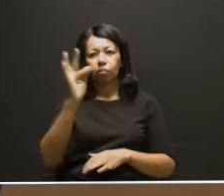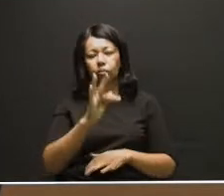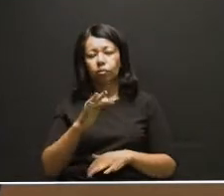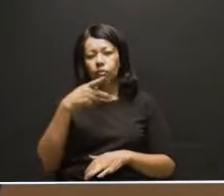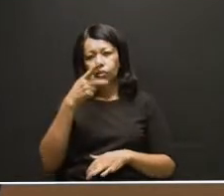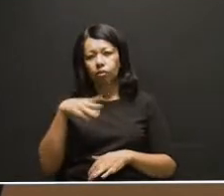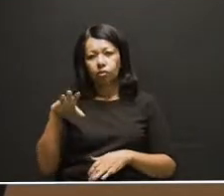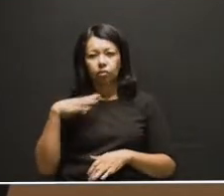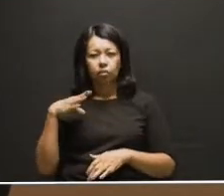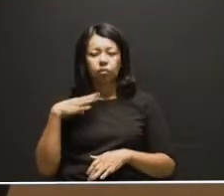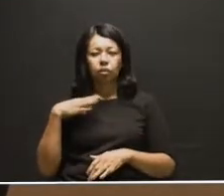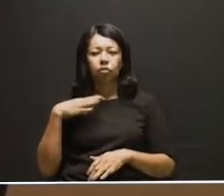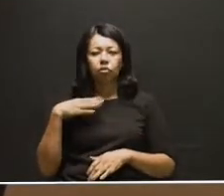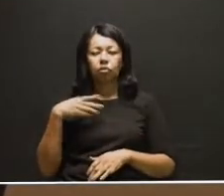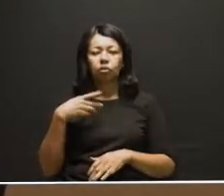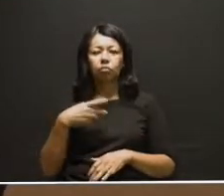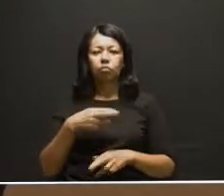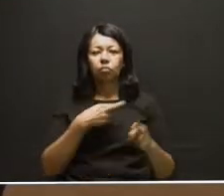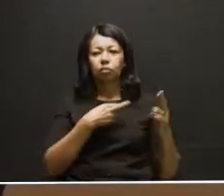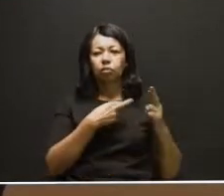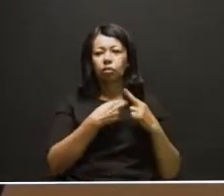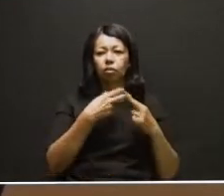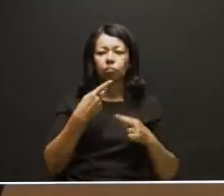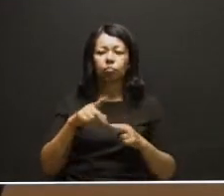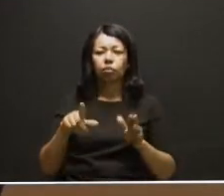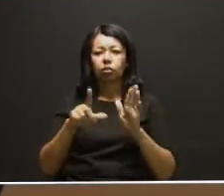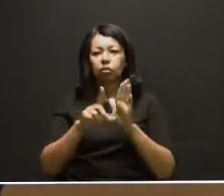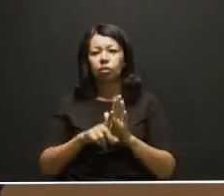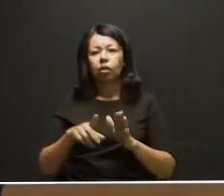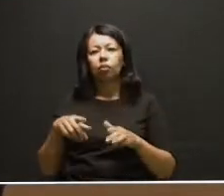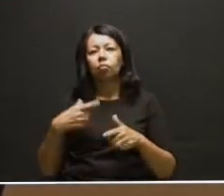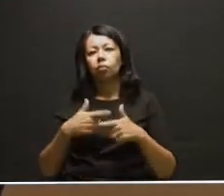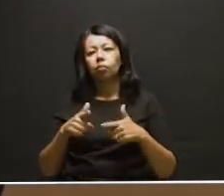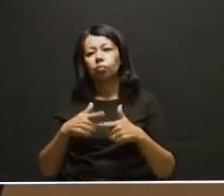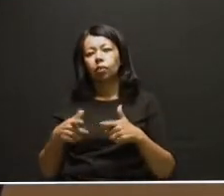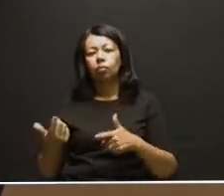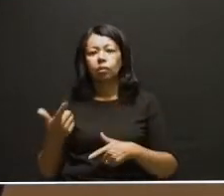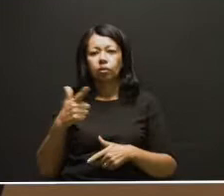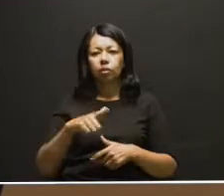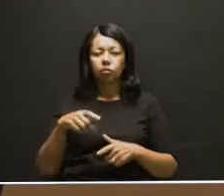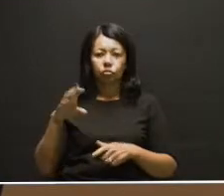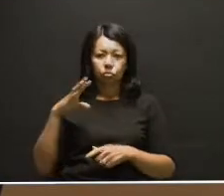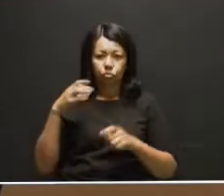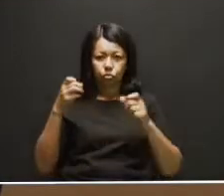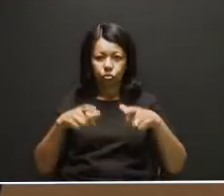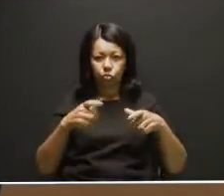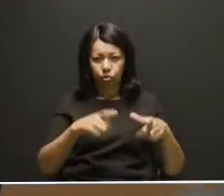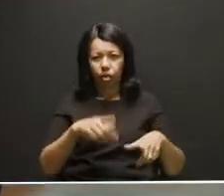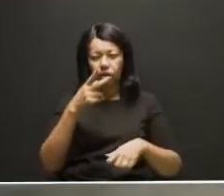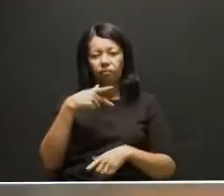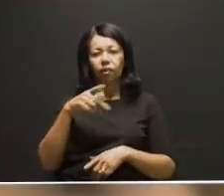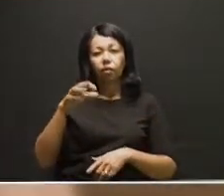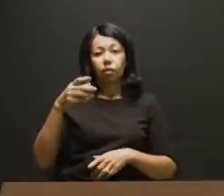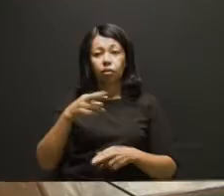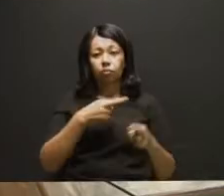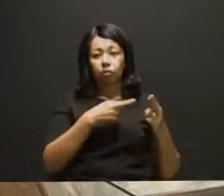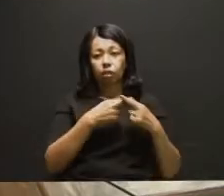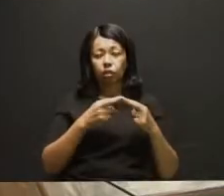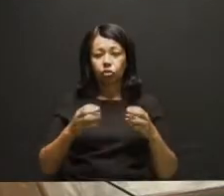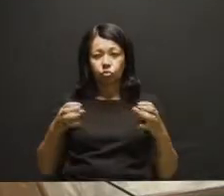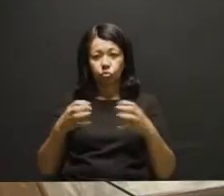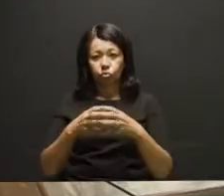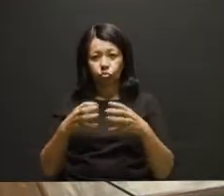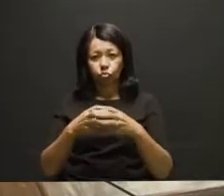competência para legislar sobre assuntos de interesse local no artigo 23 define como competência comum da união